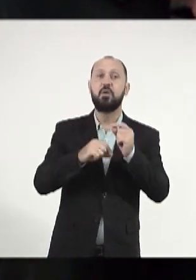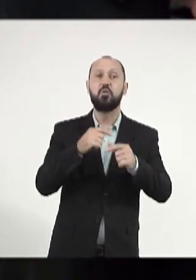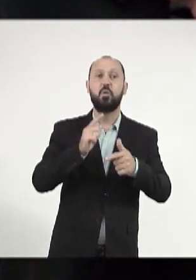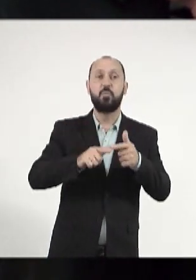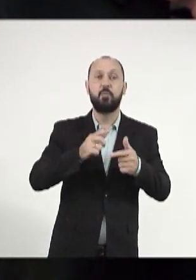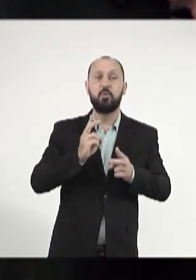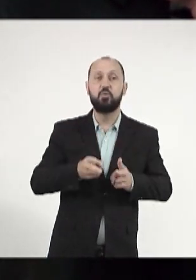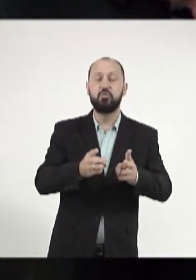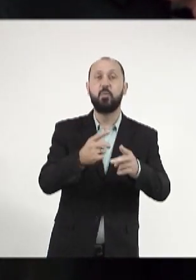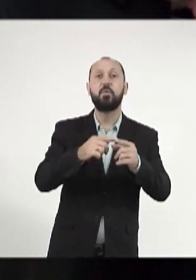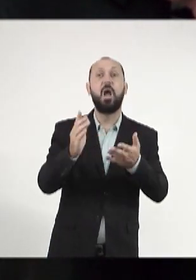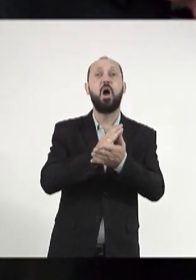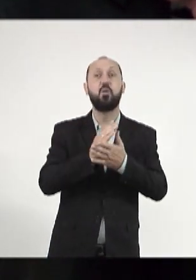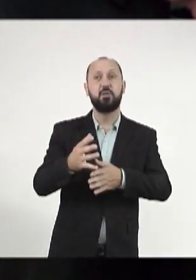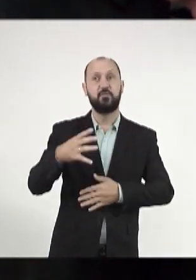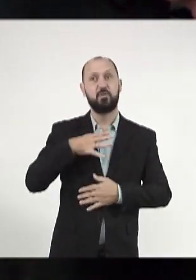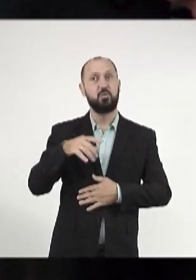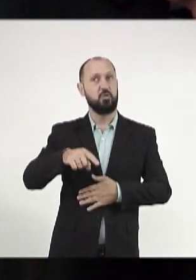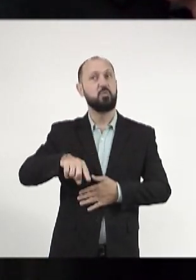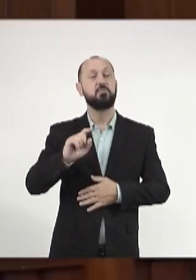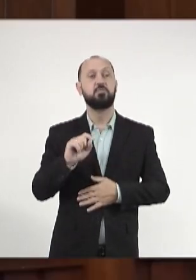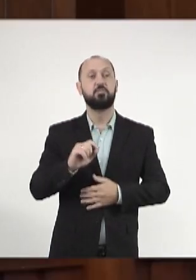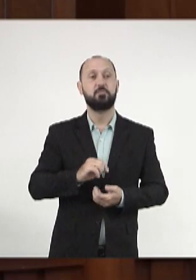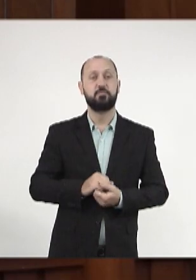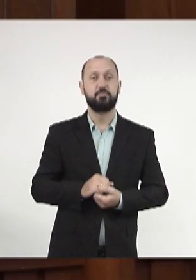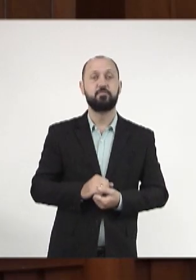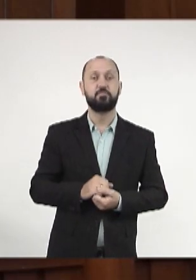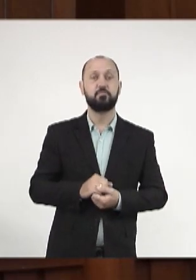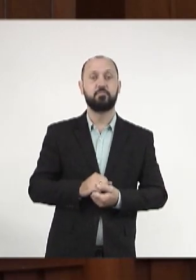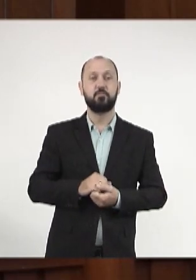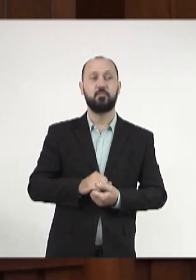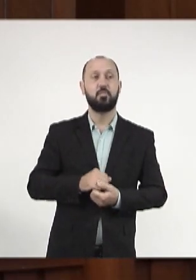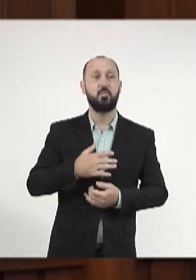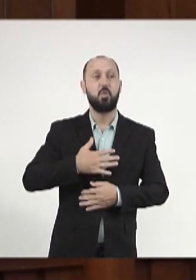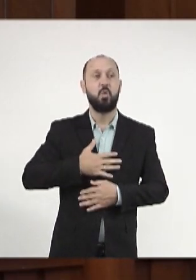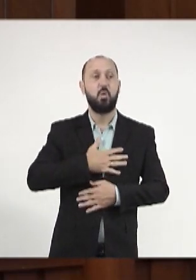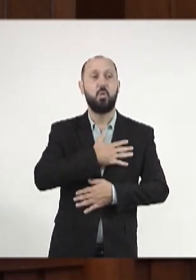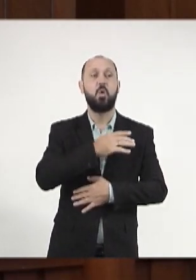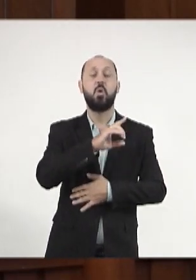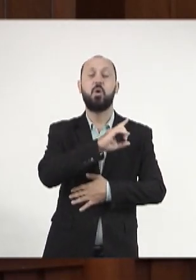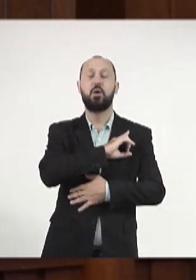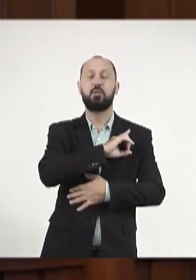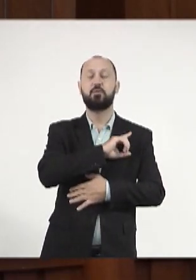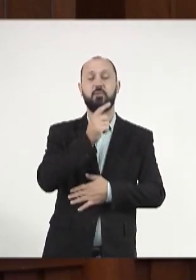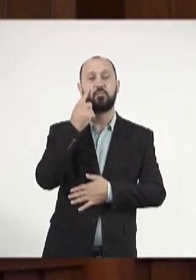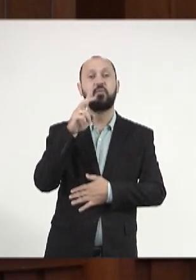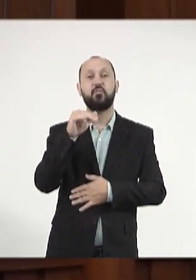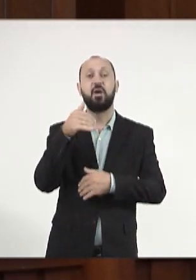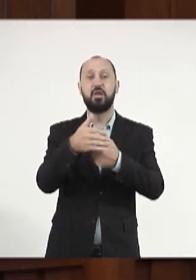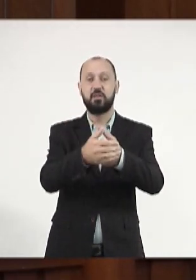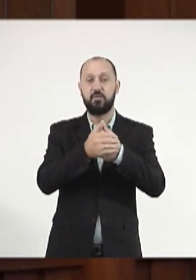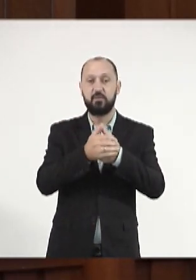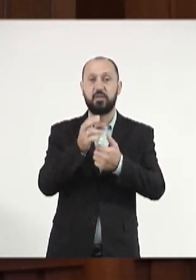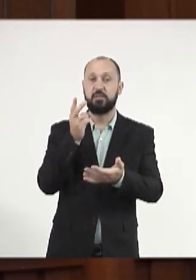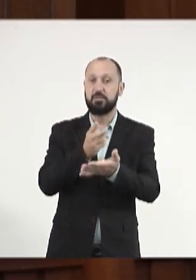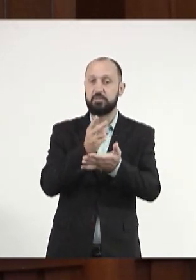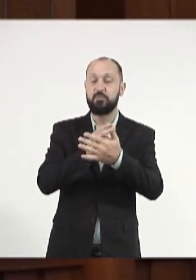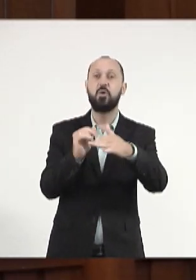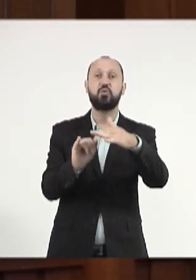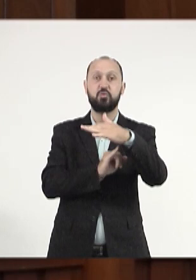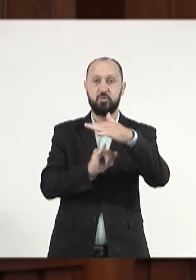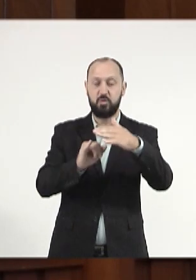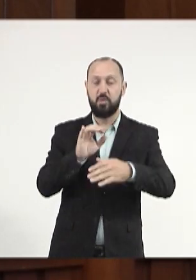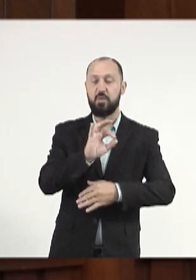se arrasta porque alguém está ficando rico com isso. Obrigado. Eu, coronel, assim como Vossa Excelência vai defender sempre a instituição da